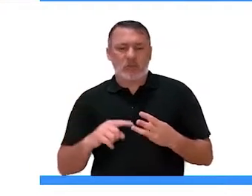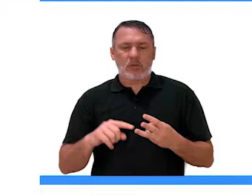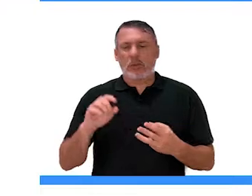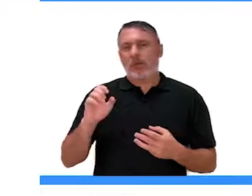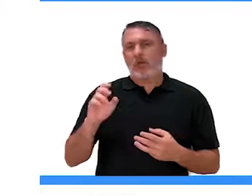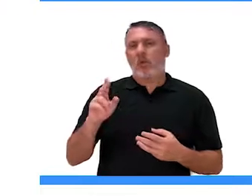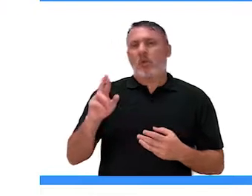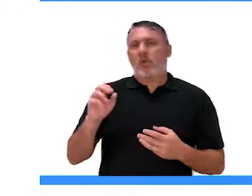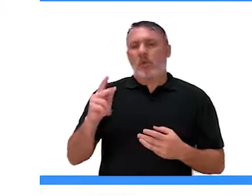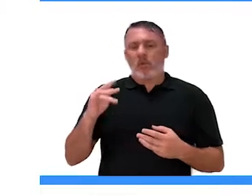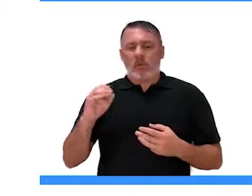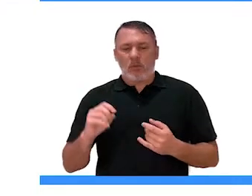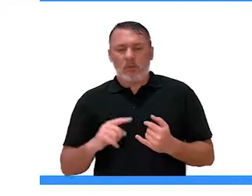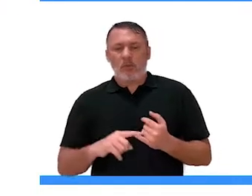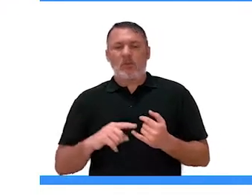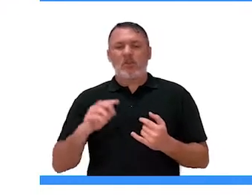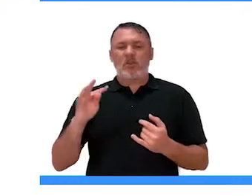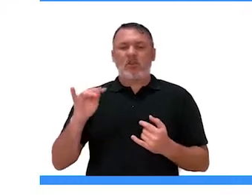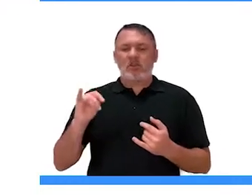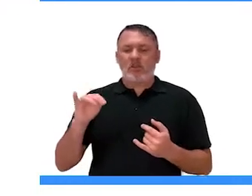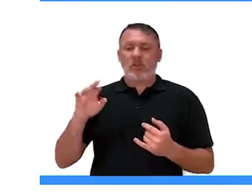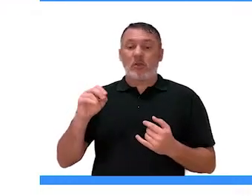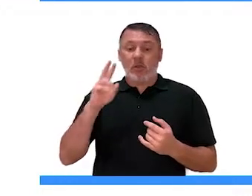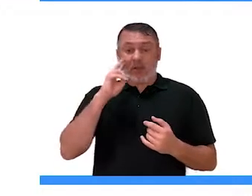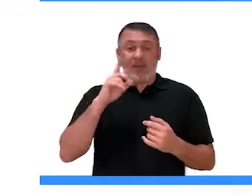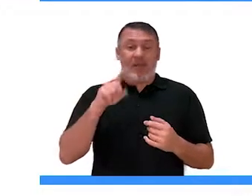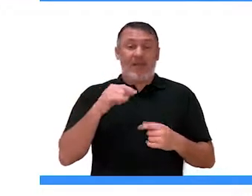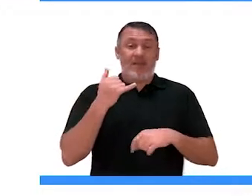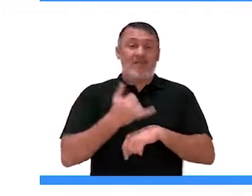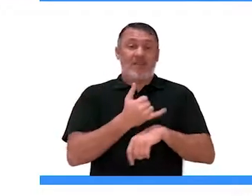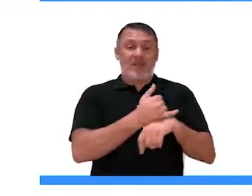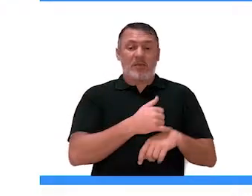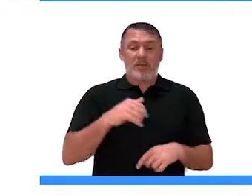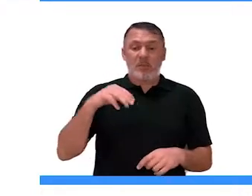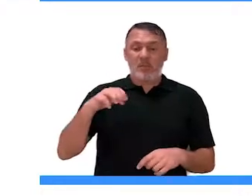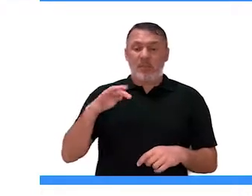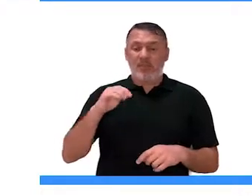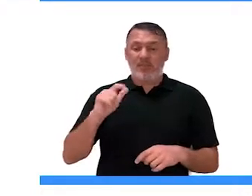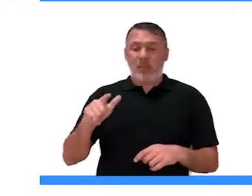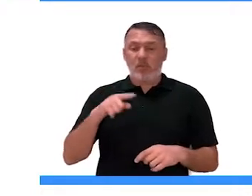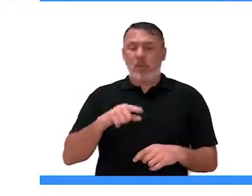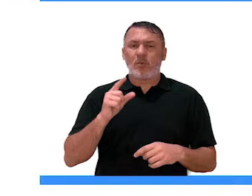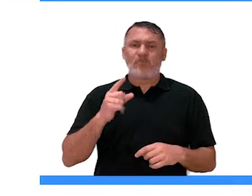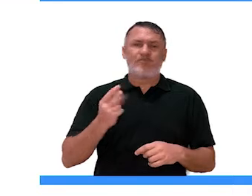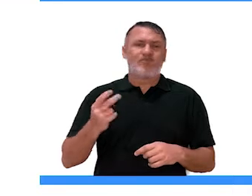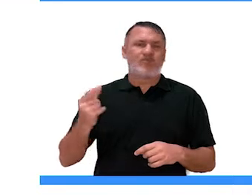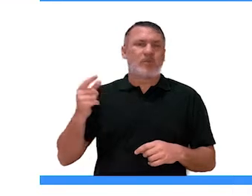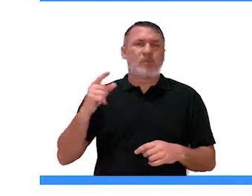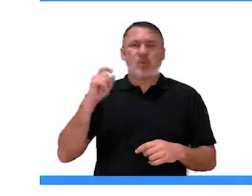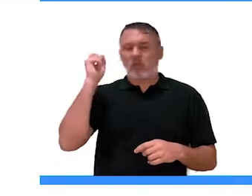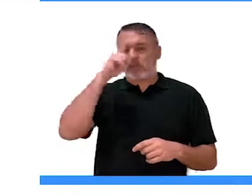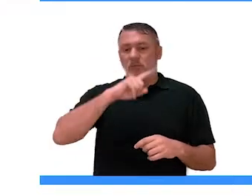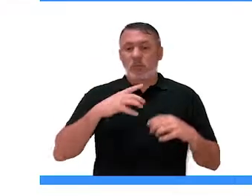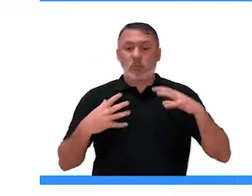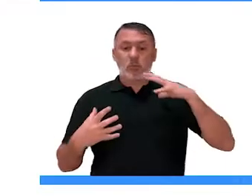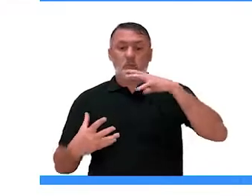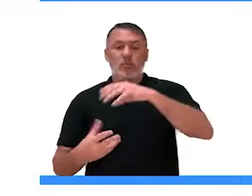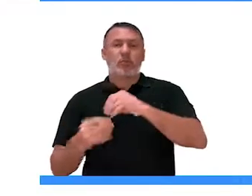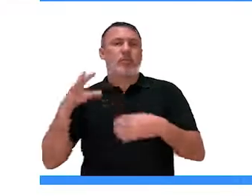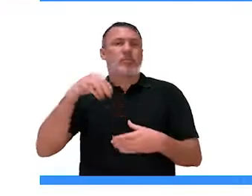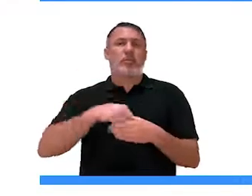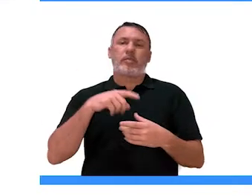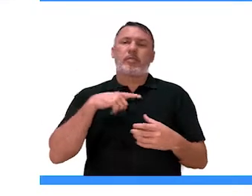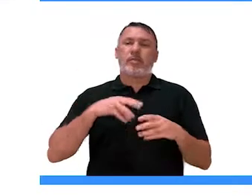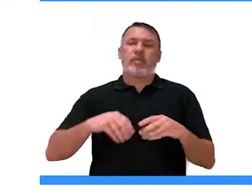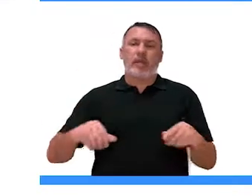Európio, Escândio e Ítrio. Mas esses 17 metais, chamados de terras raras, fazem parte da vida de quase todos os